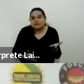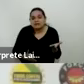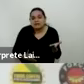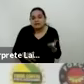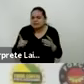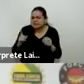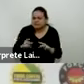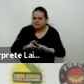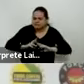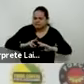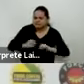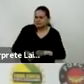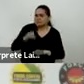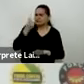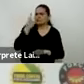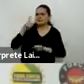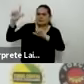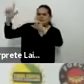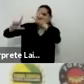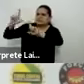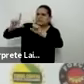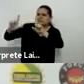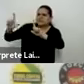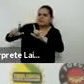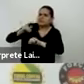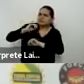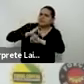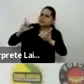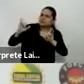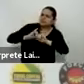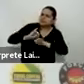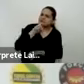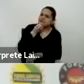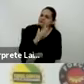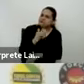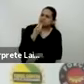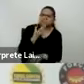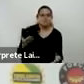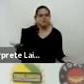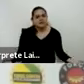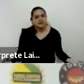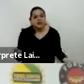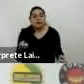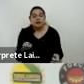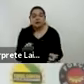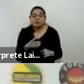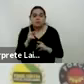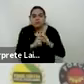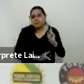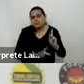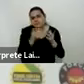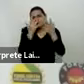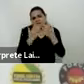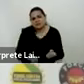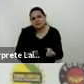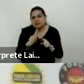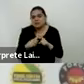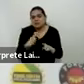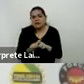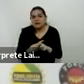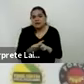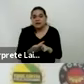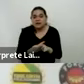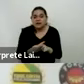algo que o povo não vai comprar, porque o povo está vivendo no dia a dia. Porque mesmo nós que estamos